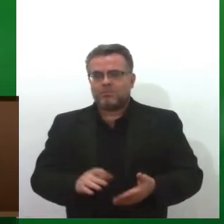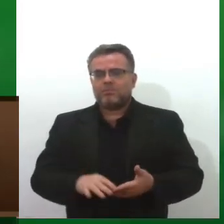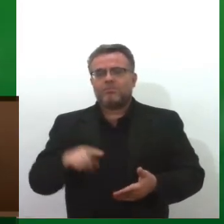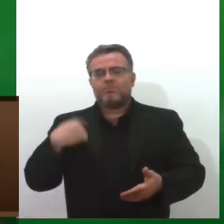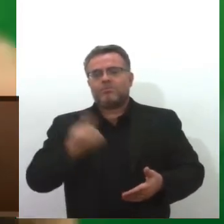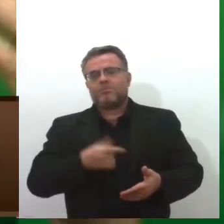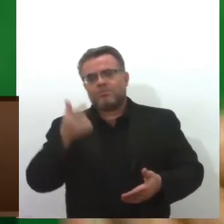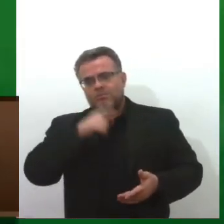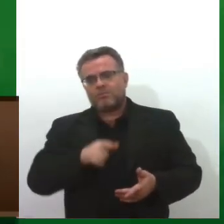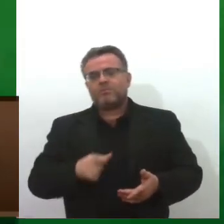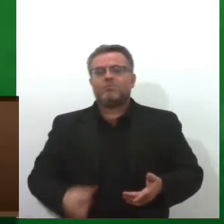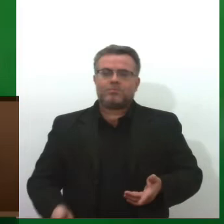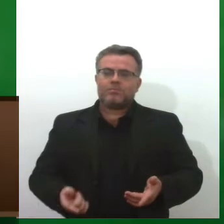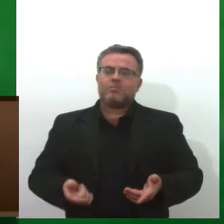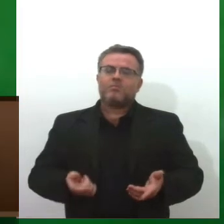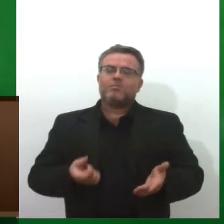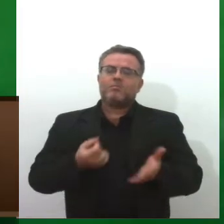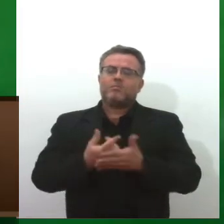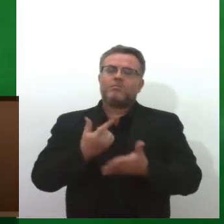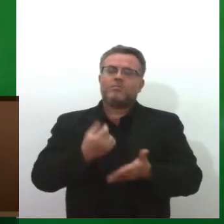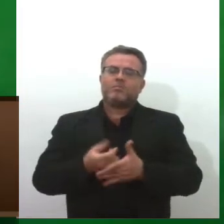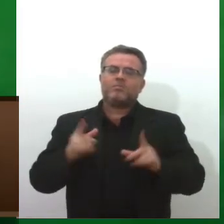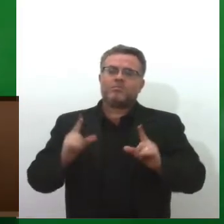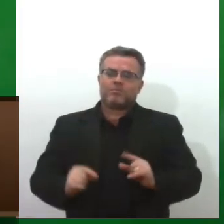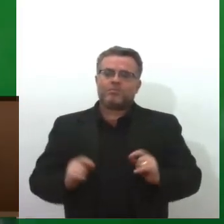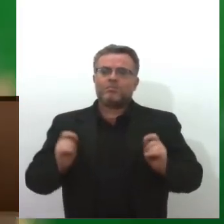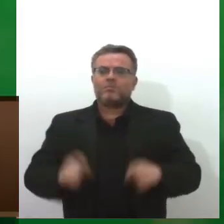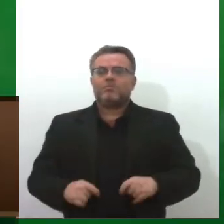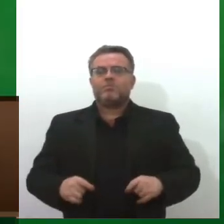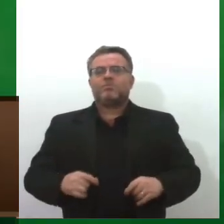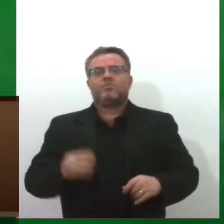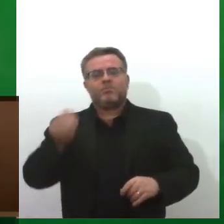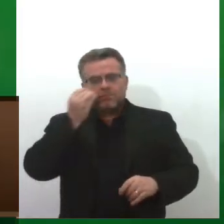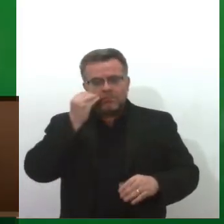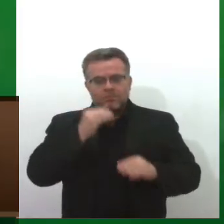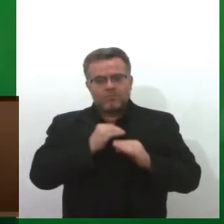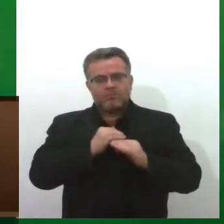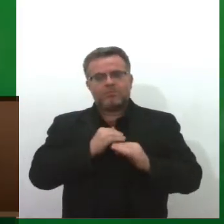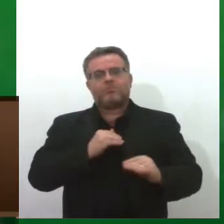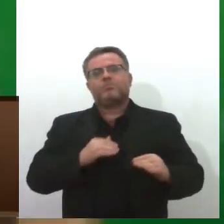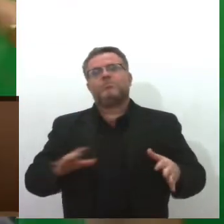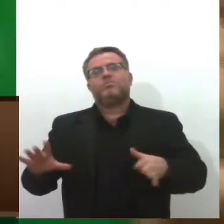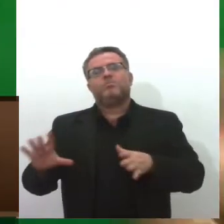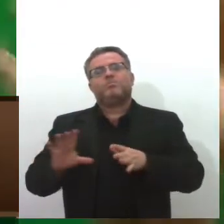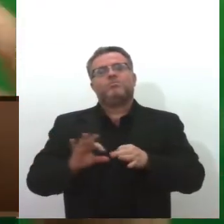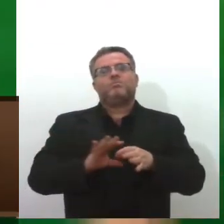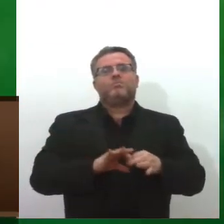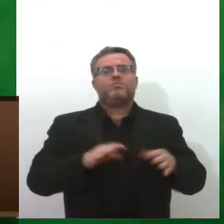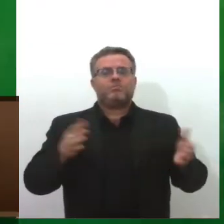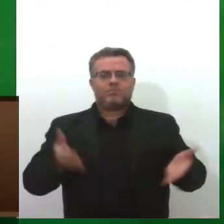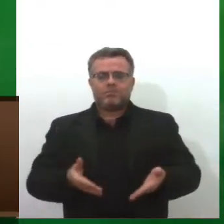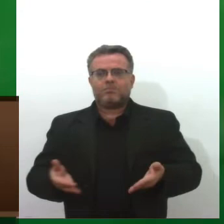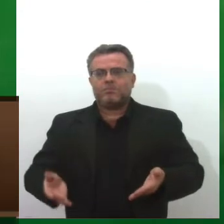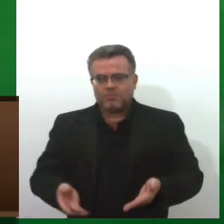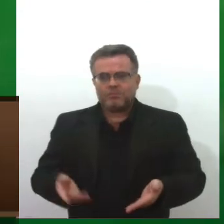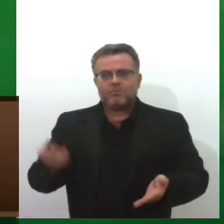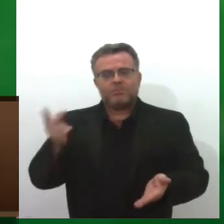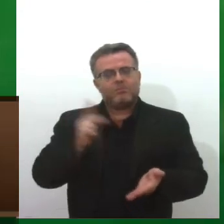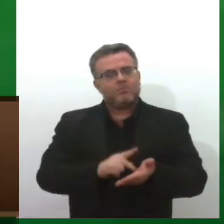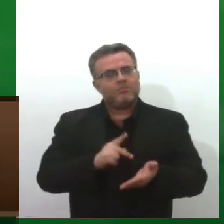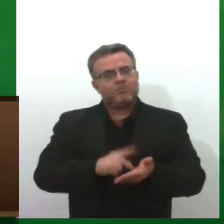um consumo, e aí a gente tenta equilibrar justamente todo um contexto que o cenário mundial com a pandemia ele